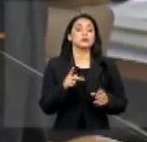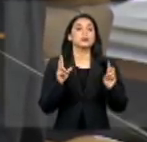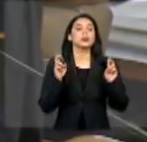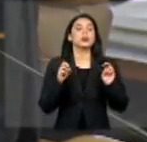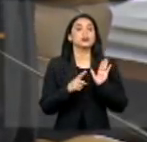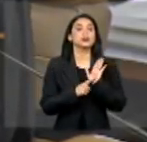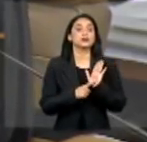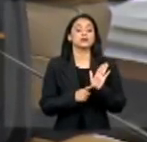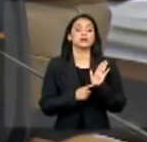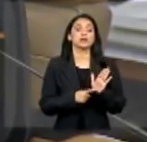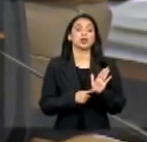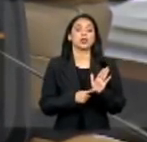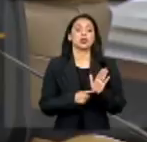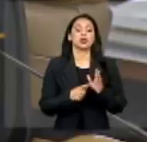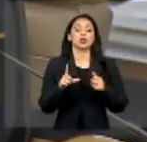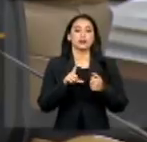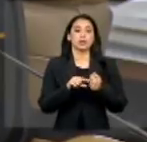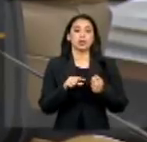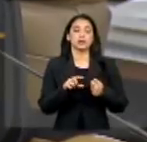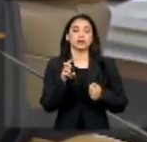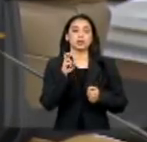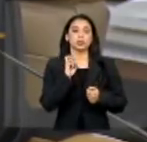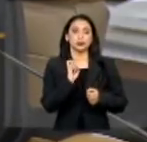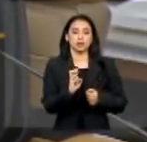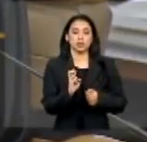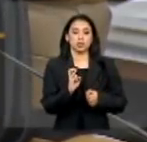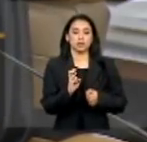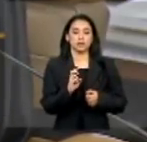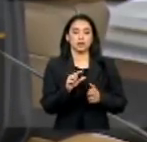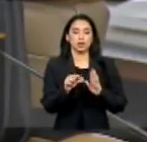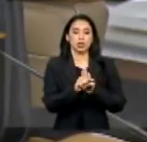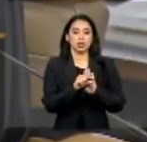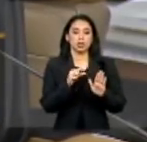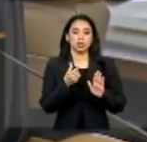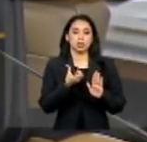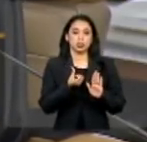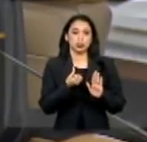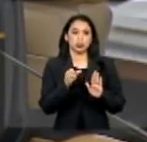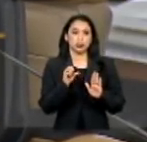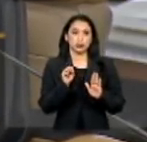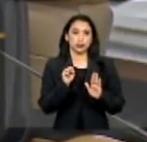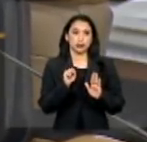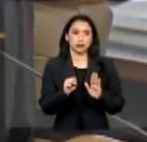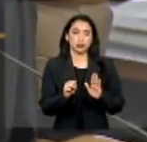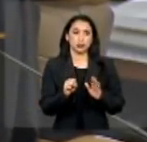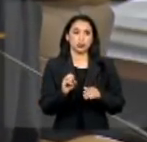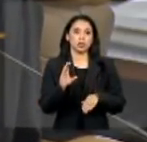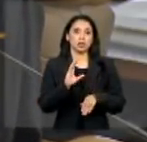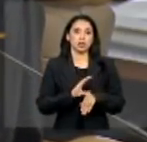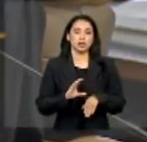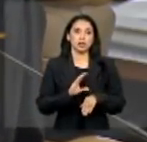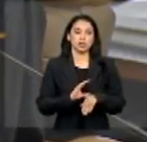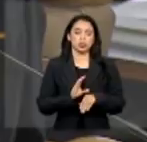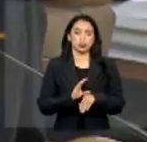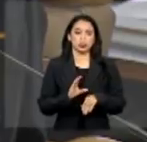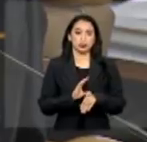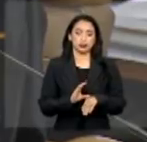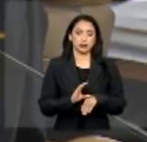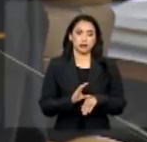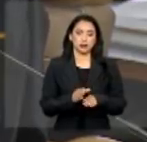do artigo 5º inciso 68 da constituição da república federativa do brasil